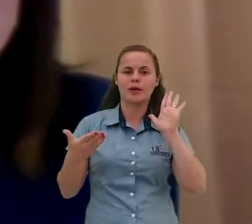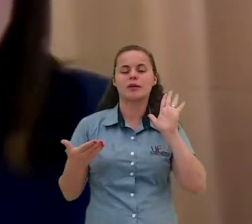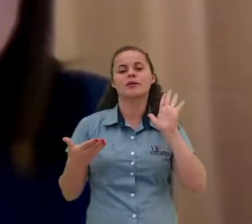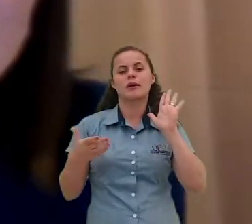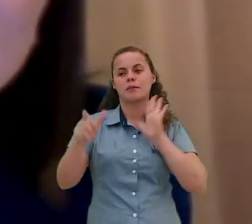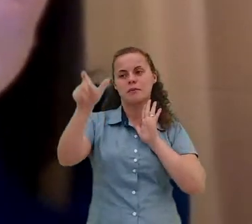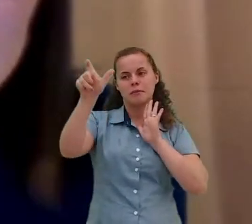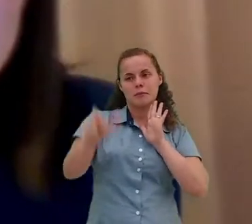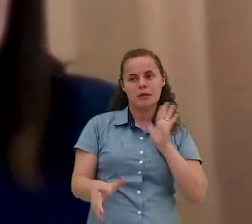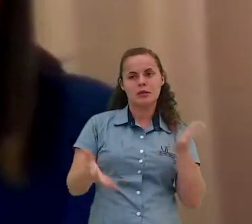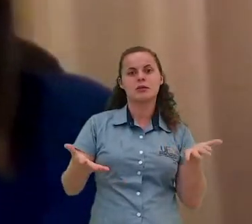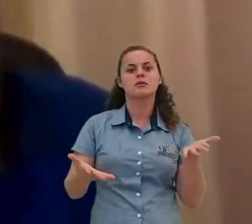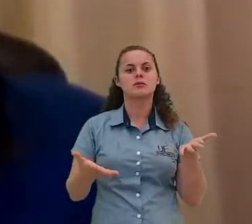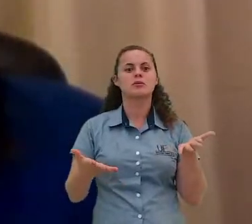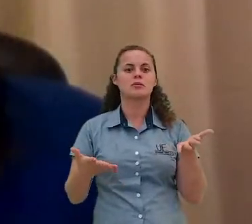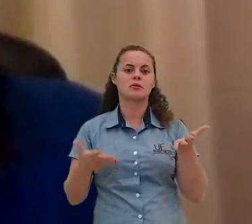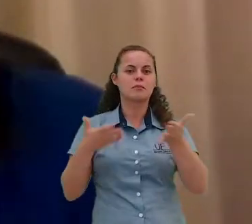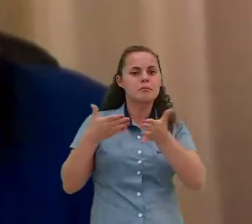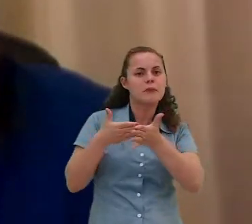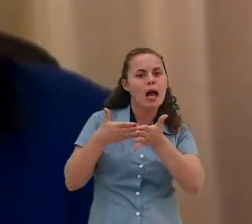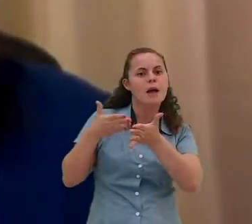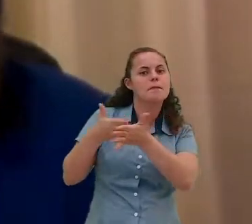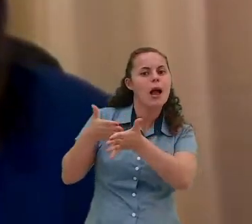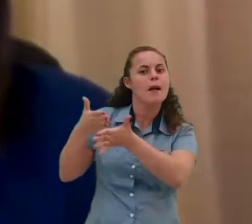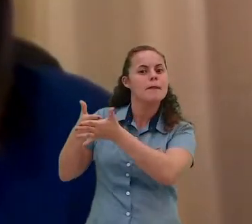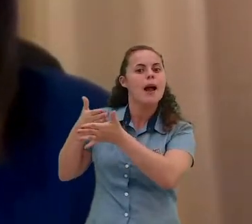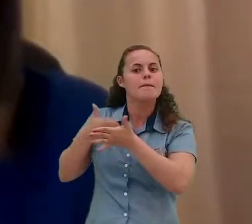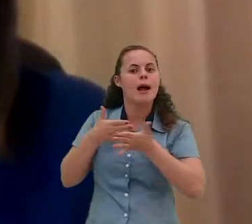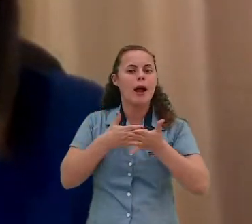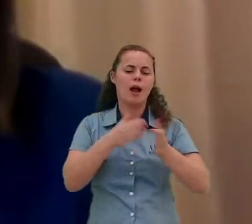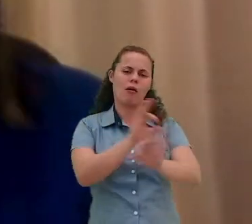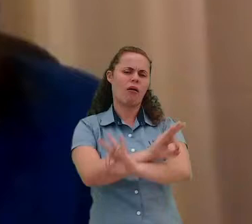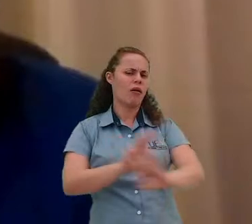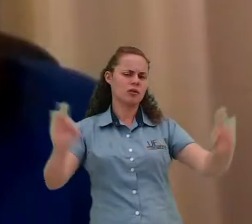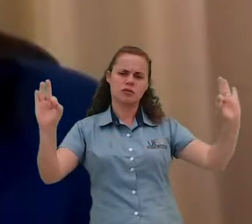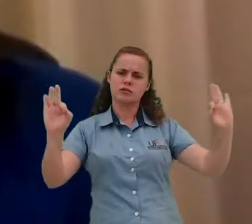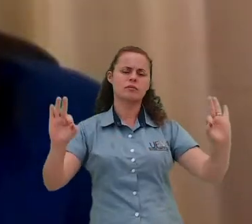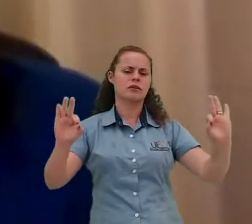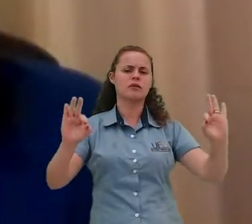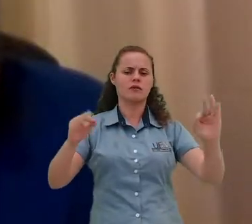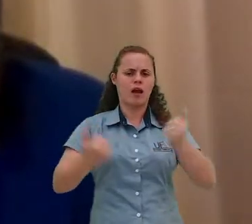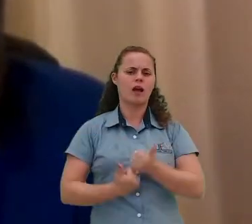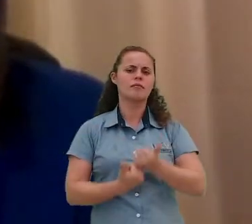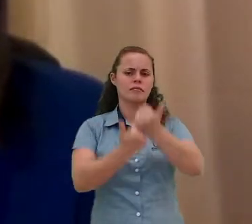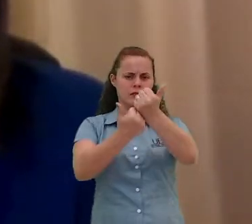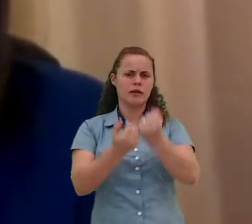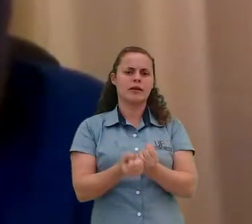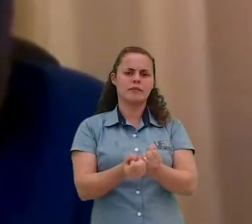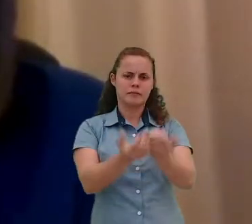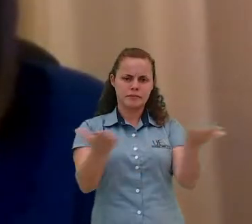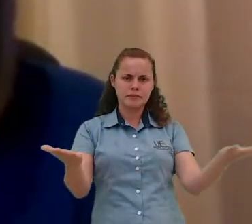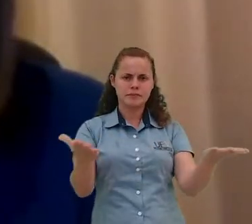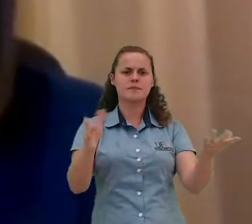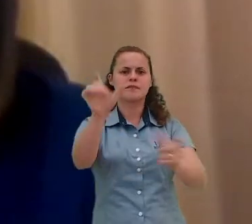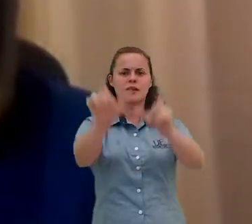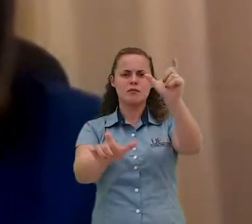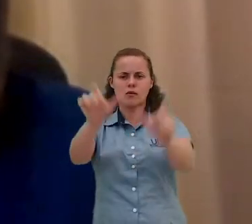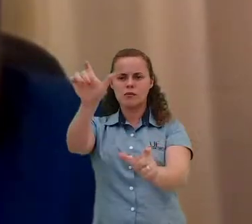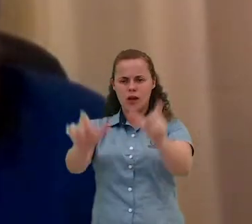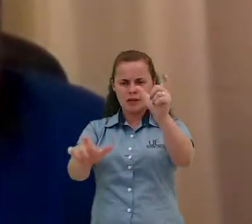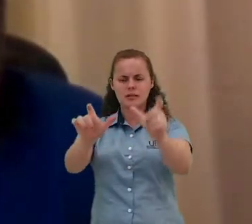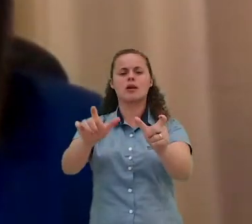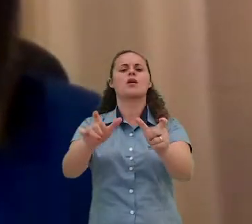alguém diz que ela foi ferida, né? Então, eu acho ótimo. Eu acho que vai ajudar, sim. Vou ajudar porque eu acho que a população está cada vez